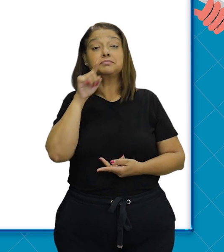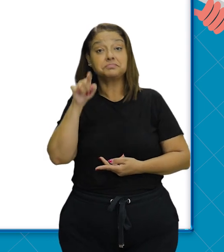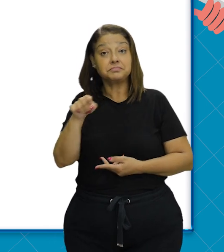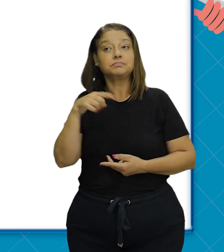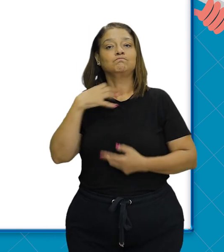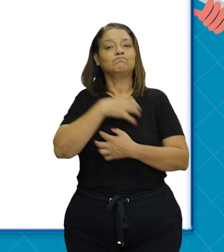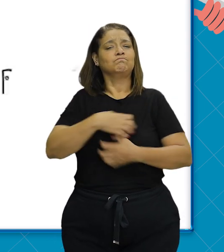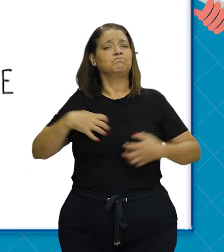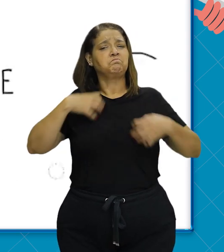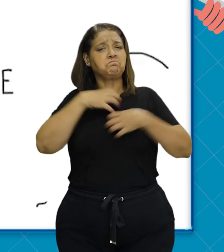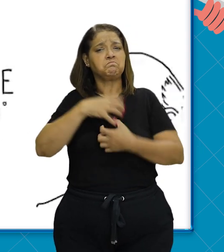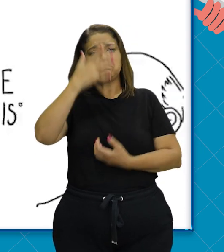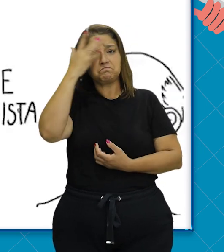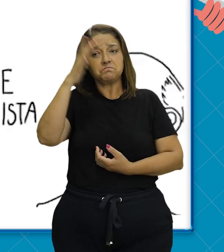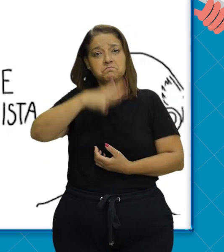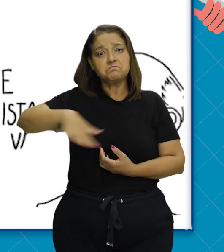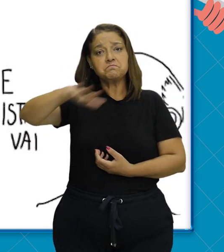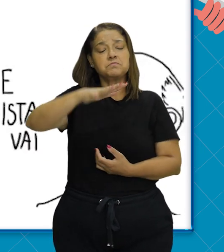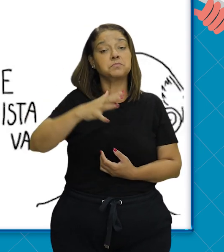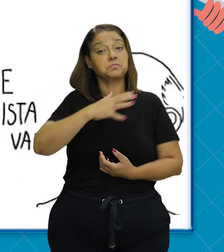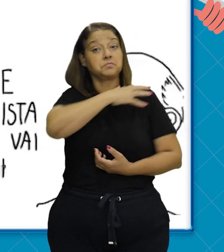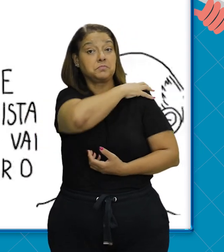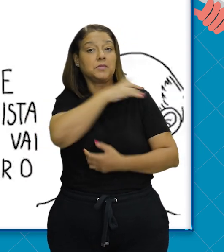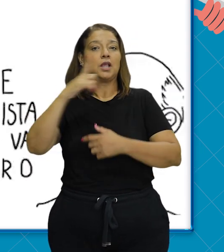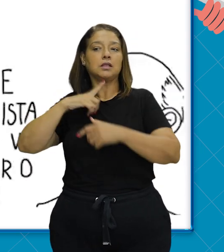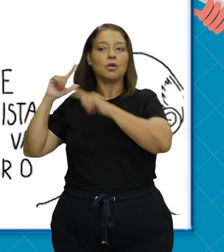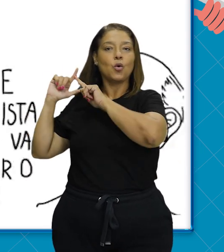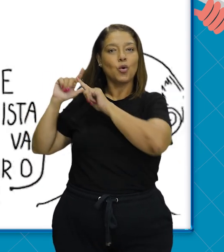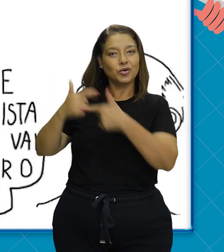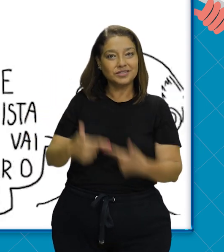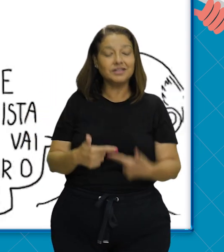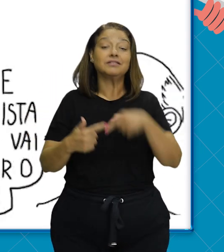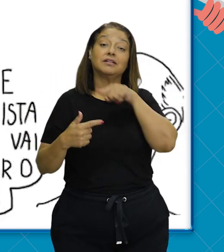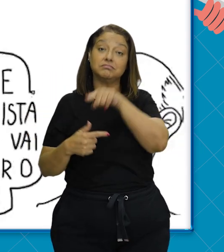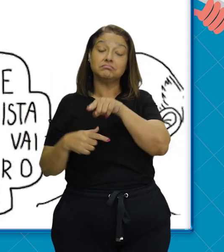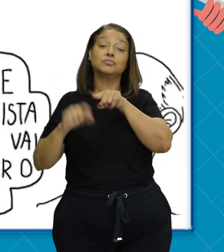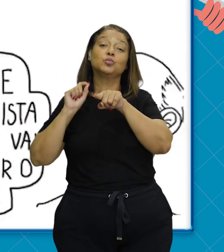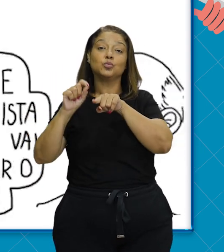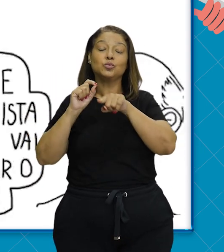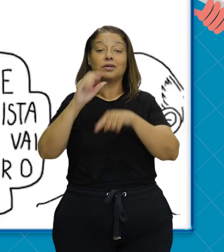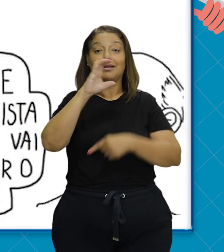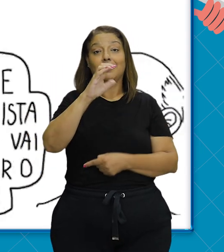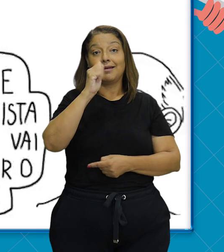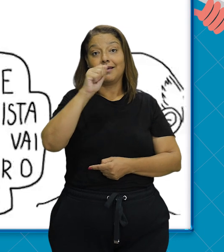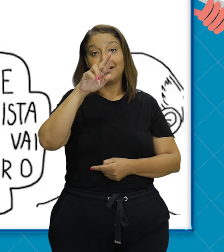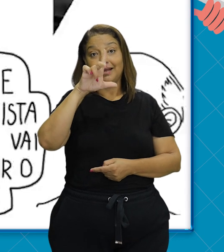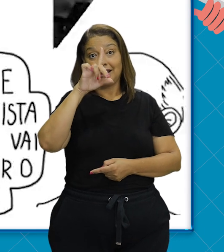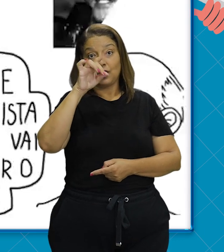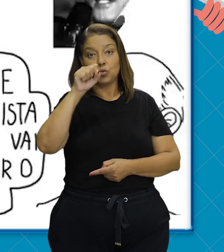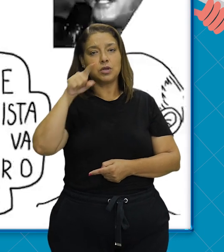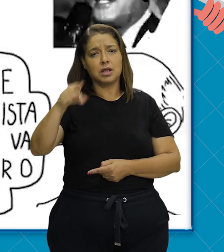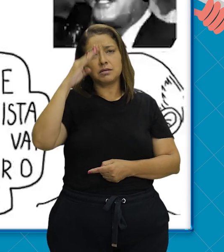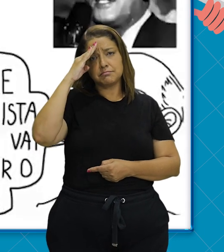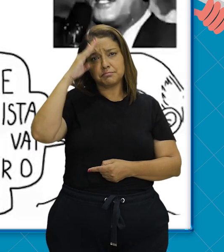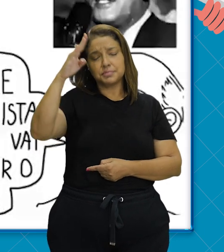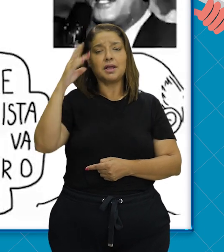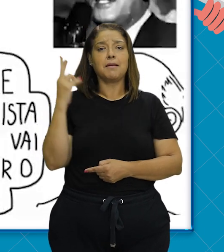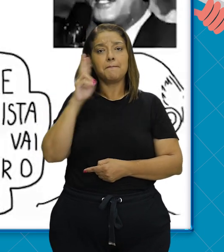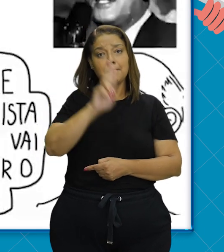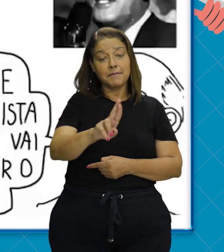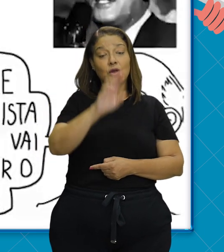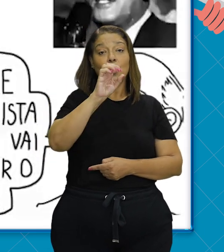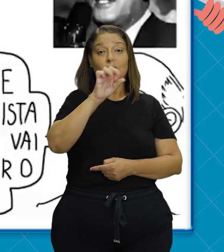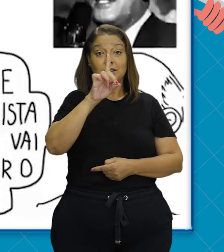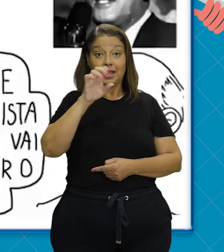contradições incomodaram muito os setores militares e civis mais conservadores. Sendo assim, Carlos Lacerda, o principal representante da